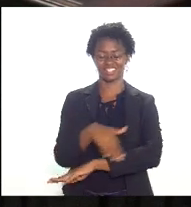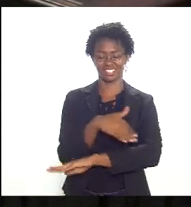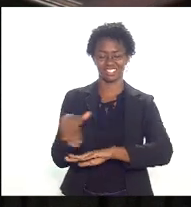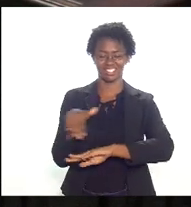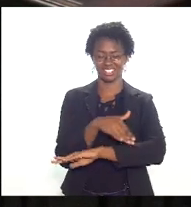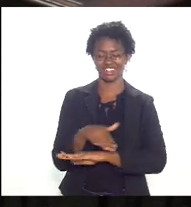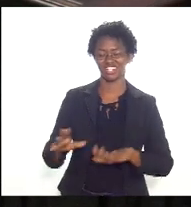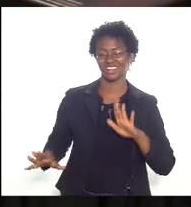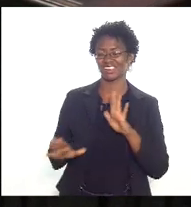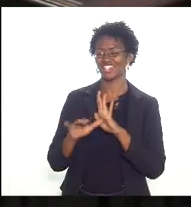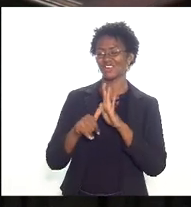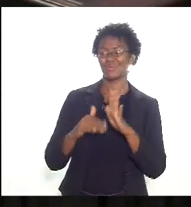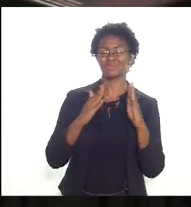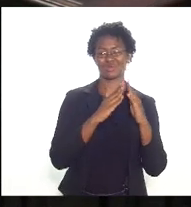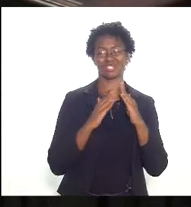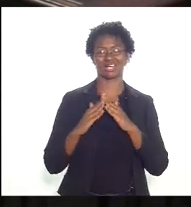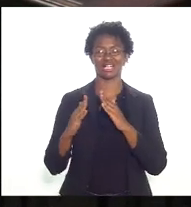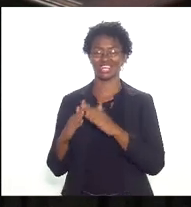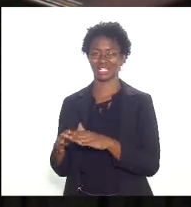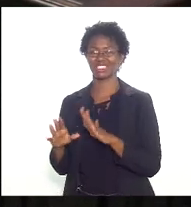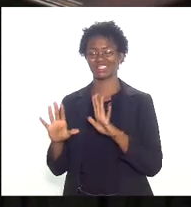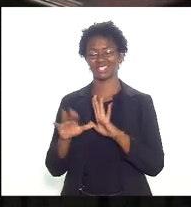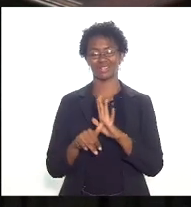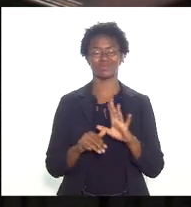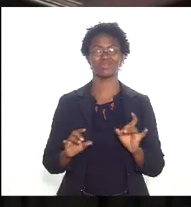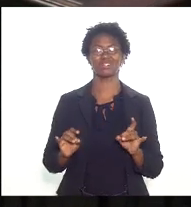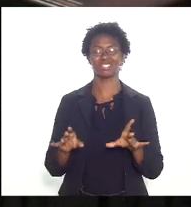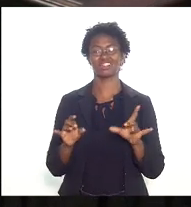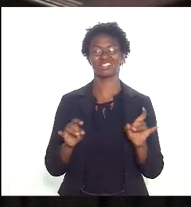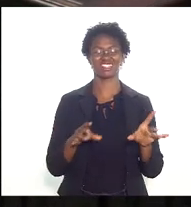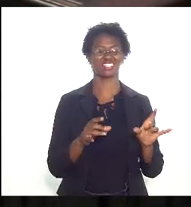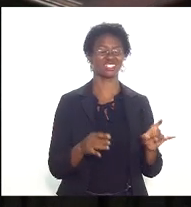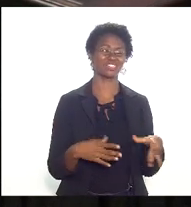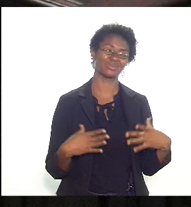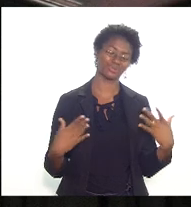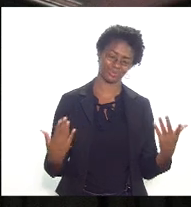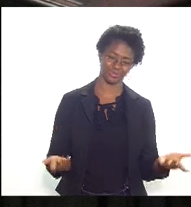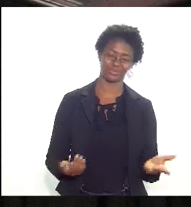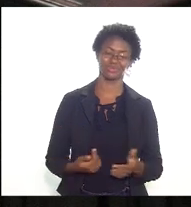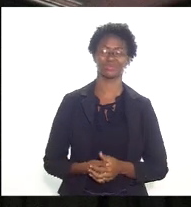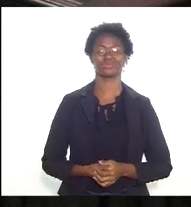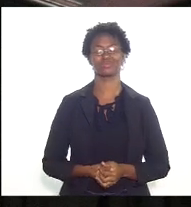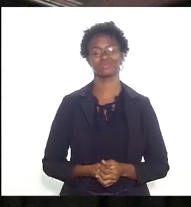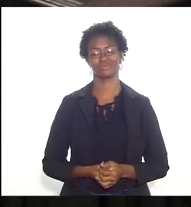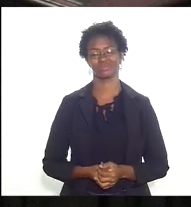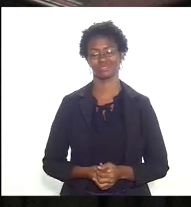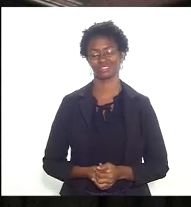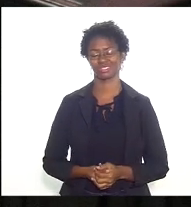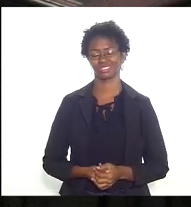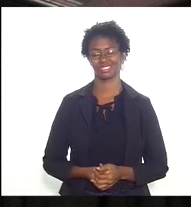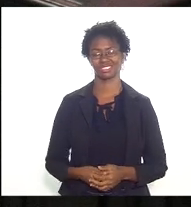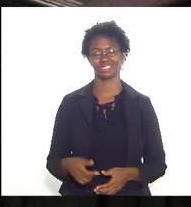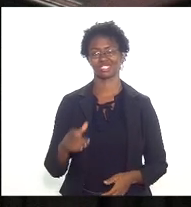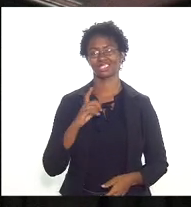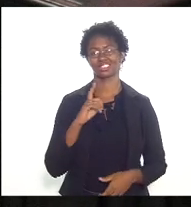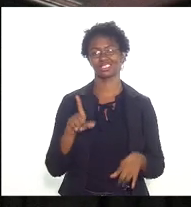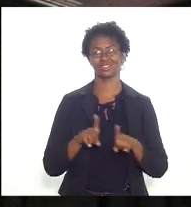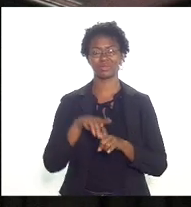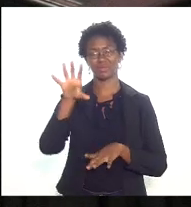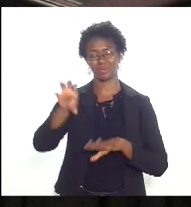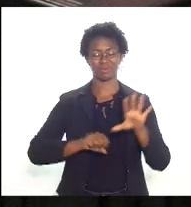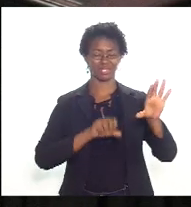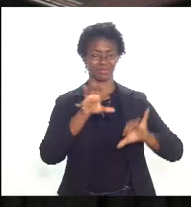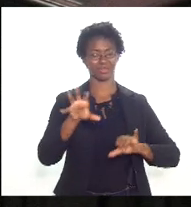latrocínio roubo a residência comércio Enfim no estado de Janeiro ou a maior apreensão de